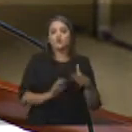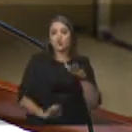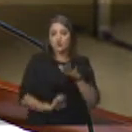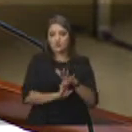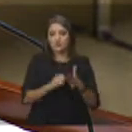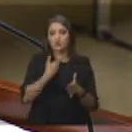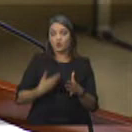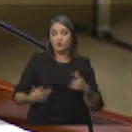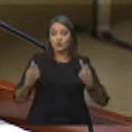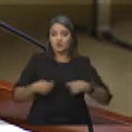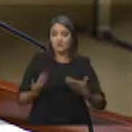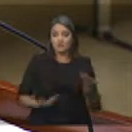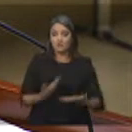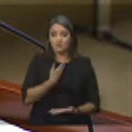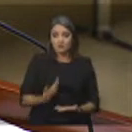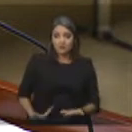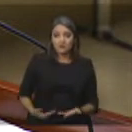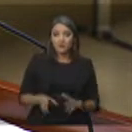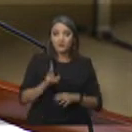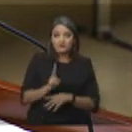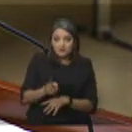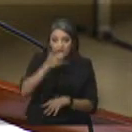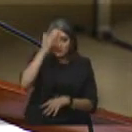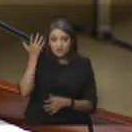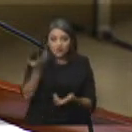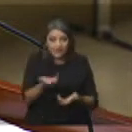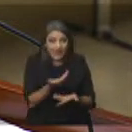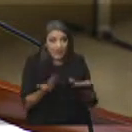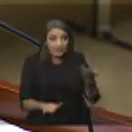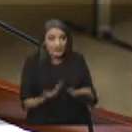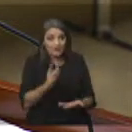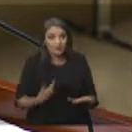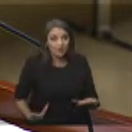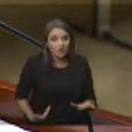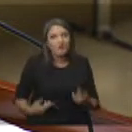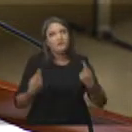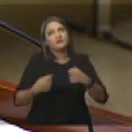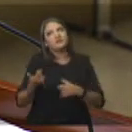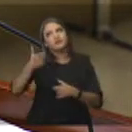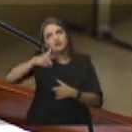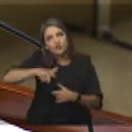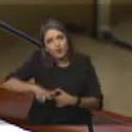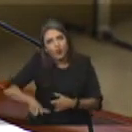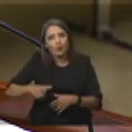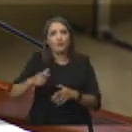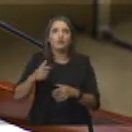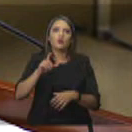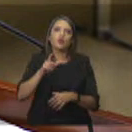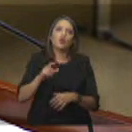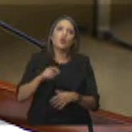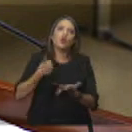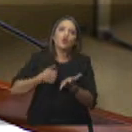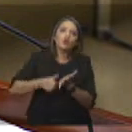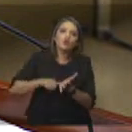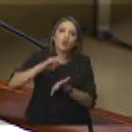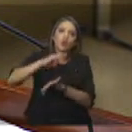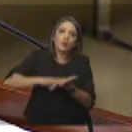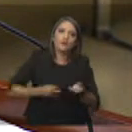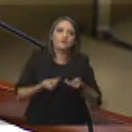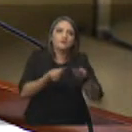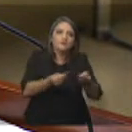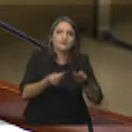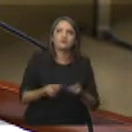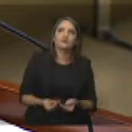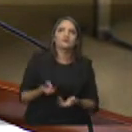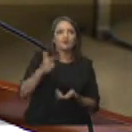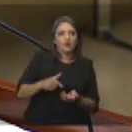sempre que ele estiver diante da busca de um serviço público, ele teria que novamente apresentar documentos. Com base no cadastro, hoje em